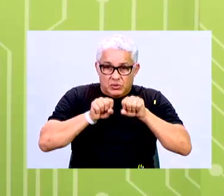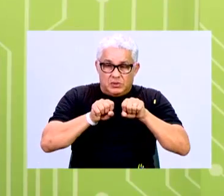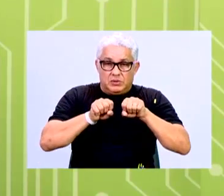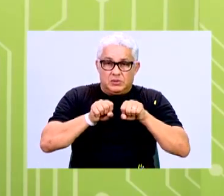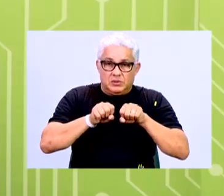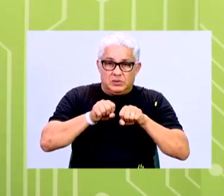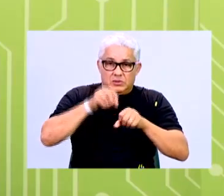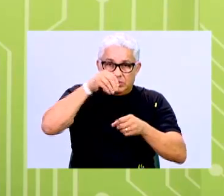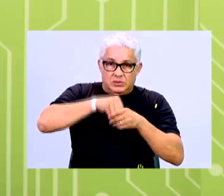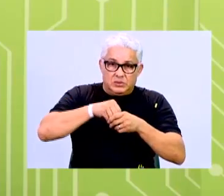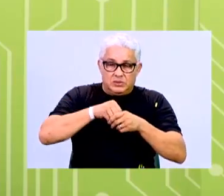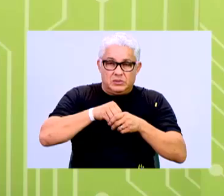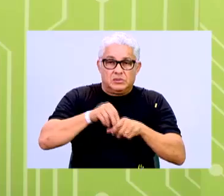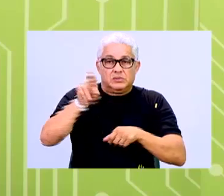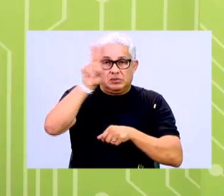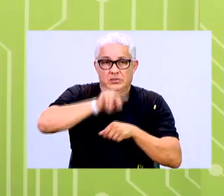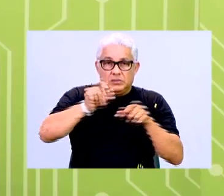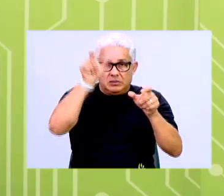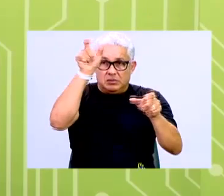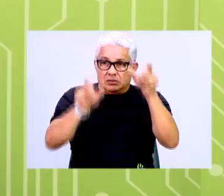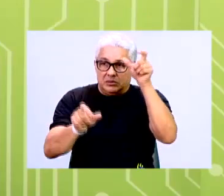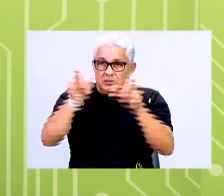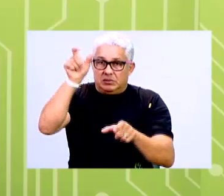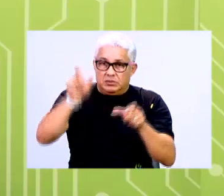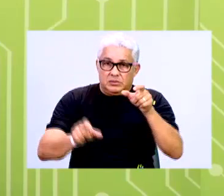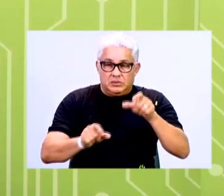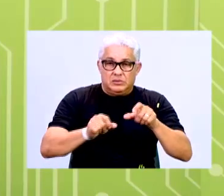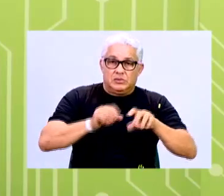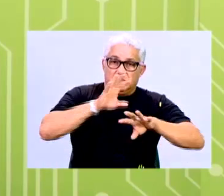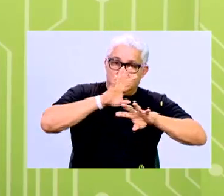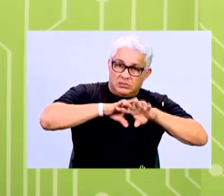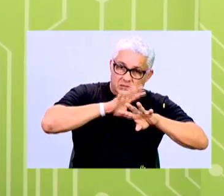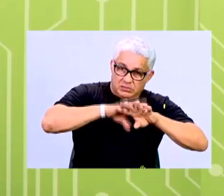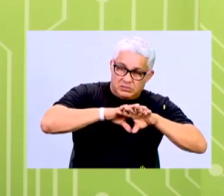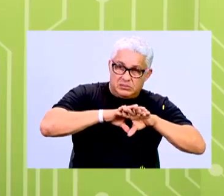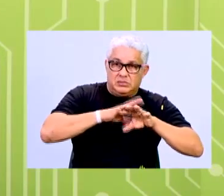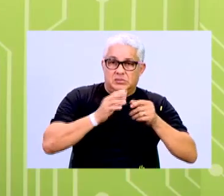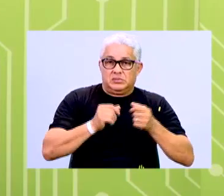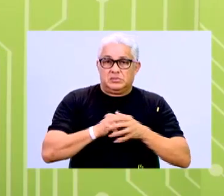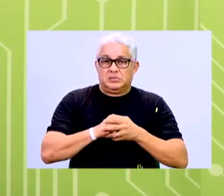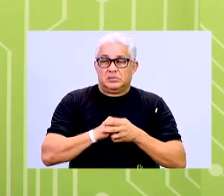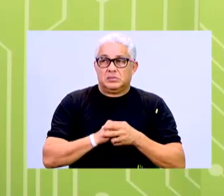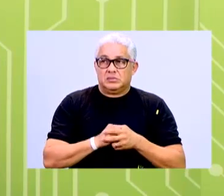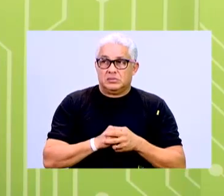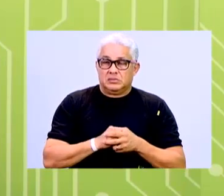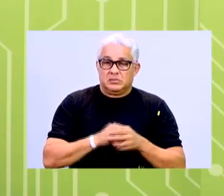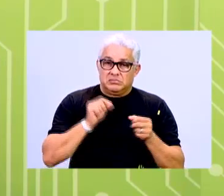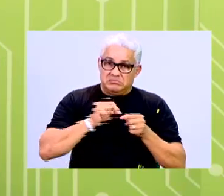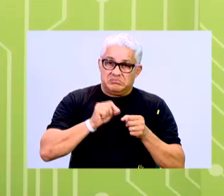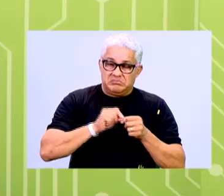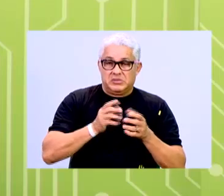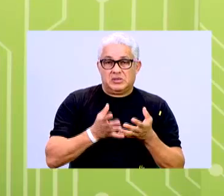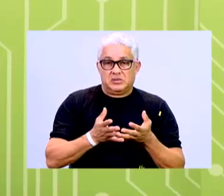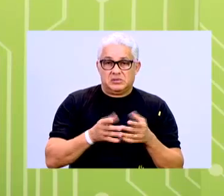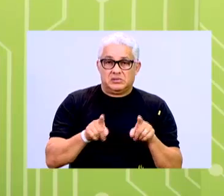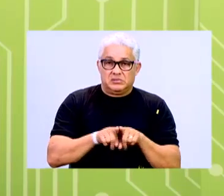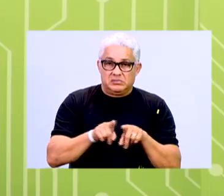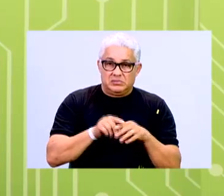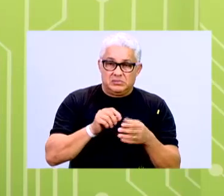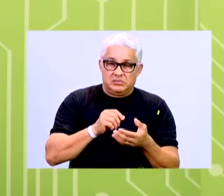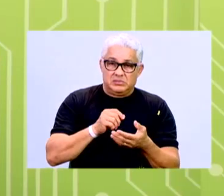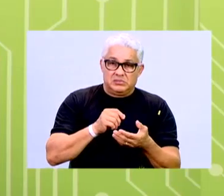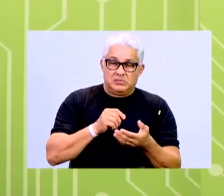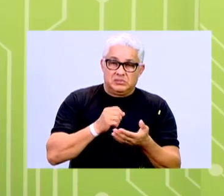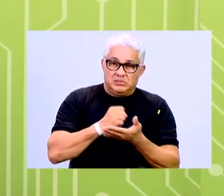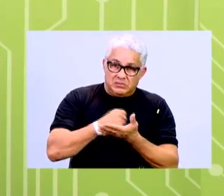seja, são usuários que estão ali produzindo planilhas, um exemplo, estariam ali produzindo planilhas, produzindo controles